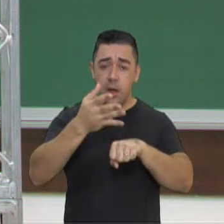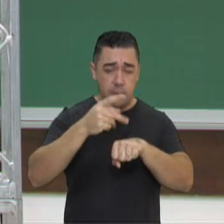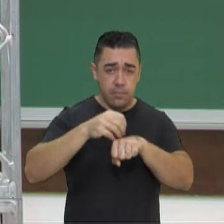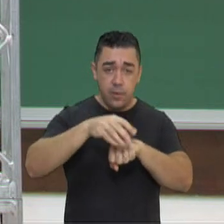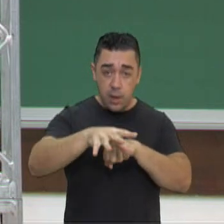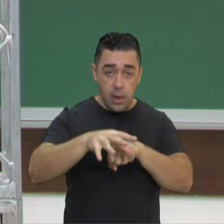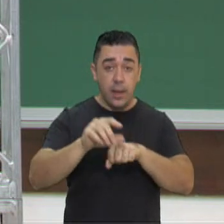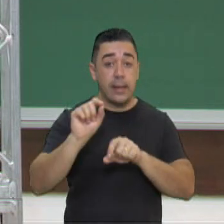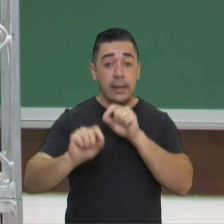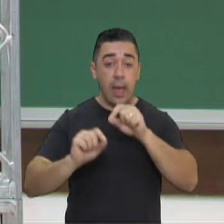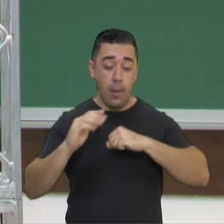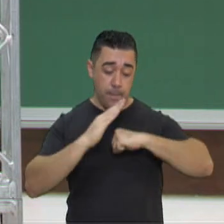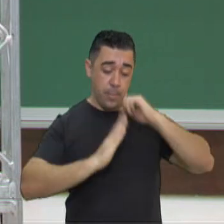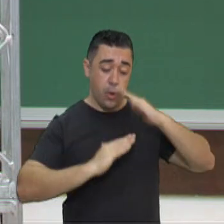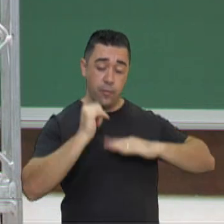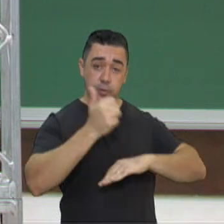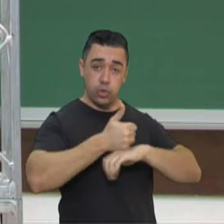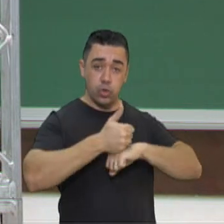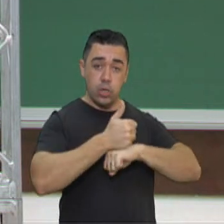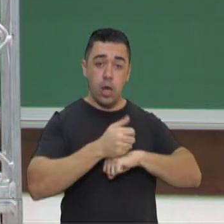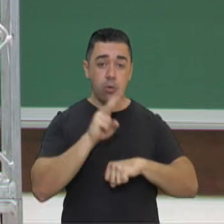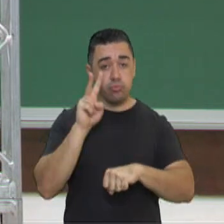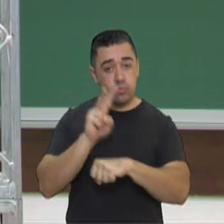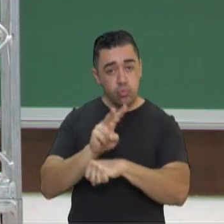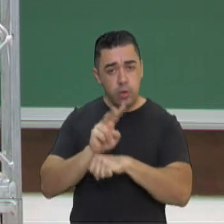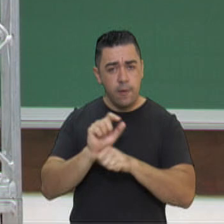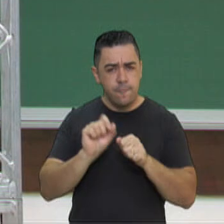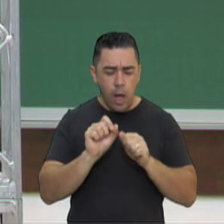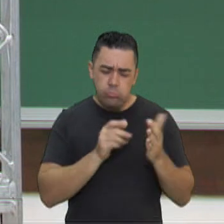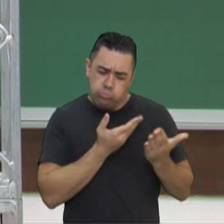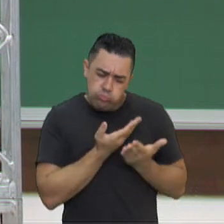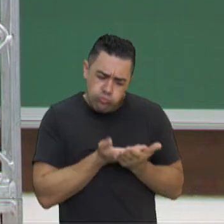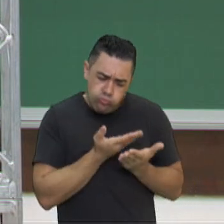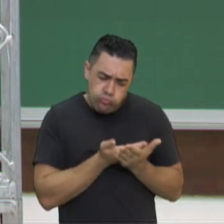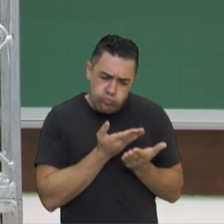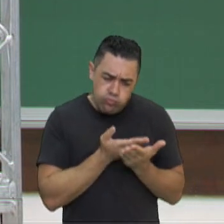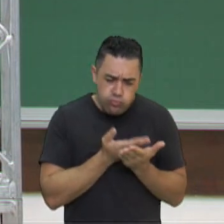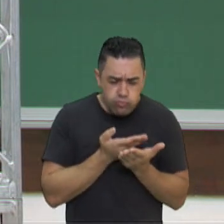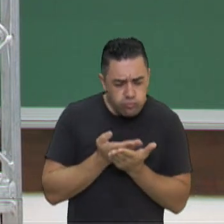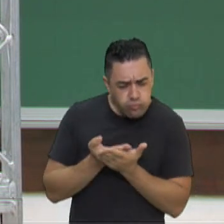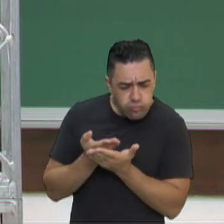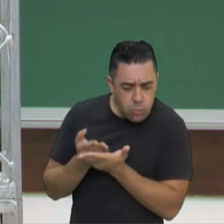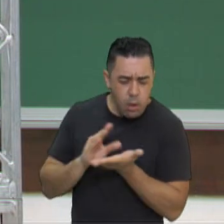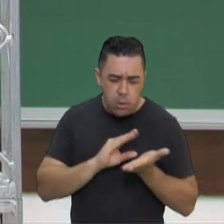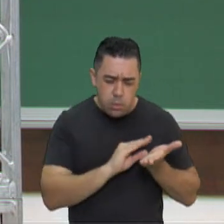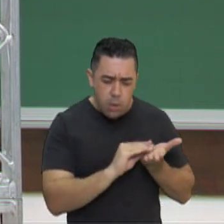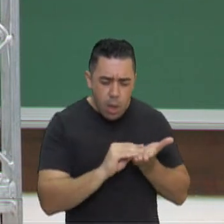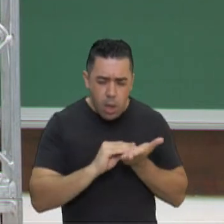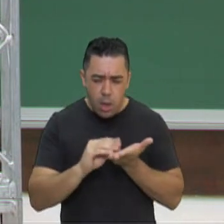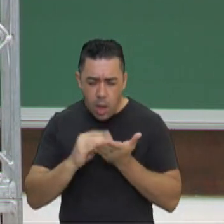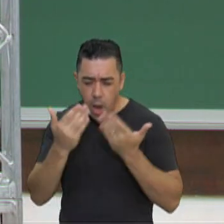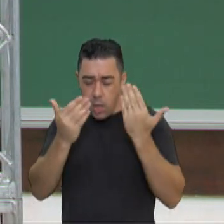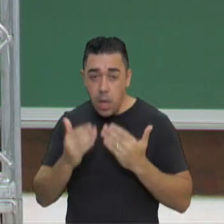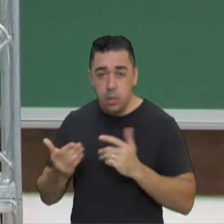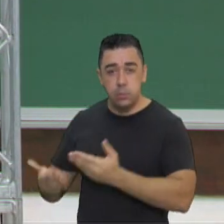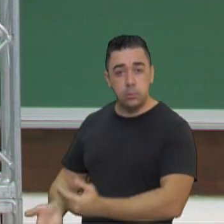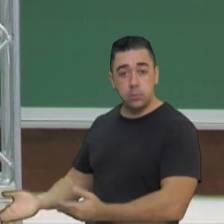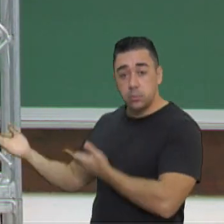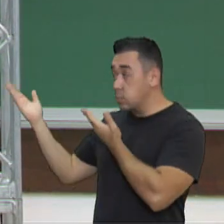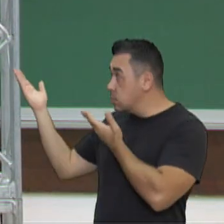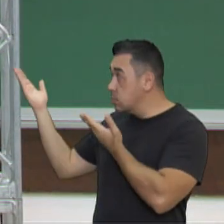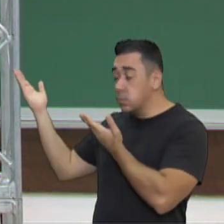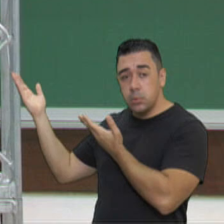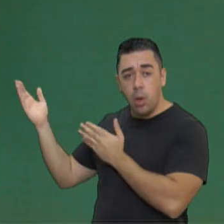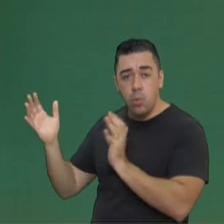essa situação para a população. Mas quem formula ela são os meteorologistas. Então, eu coloquei